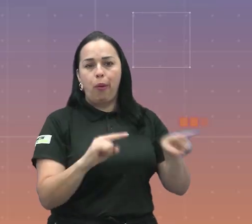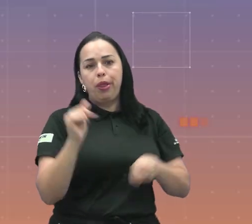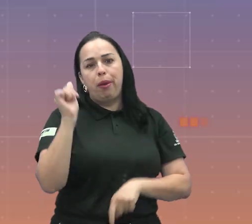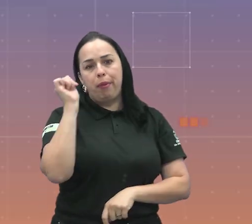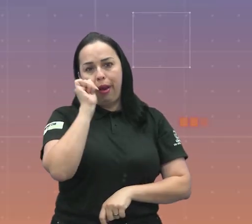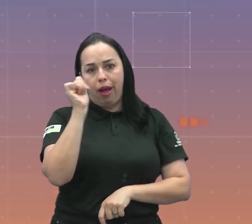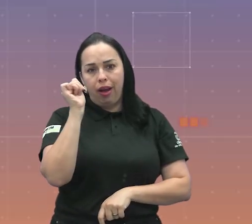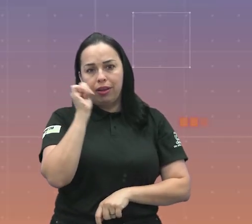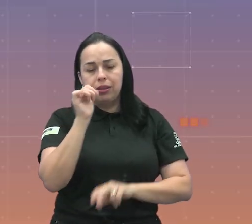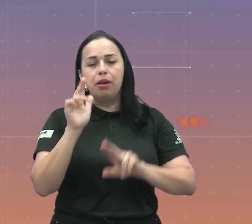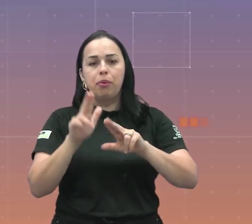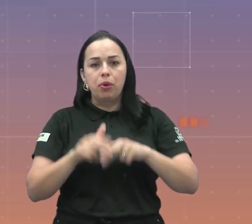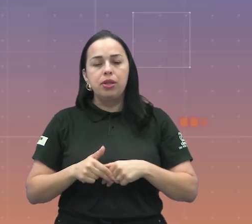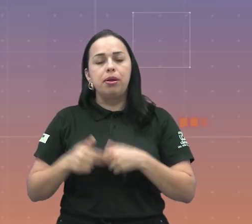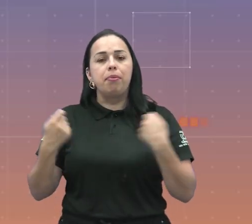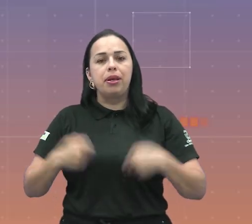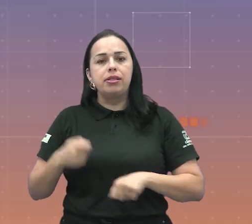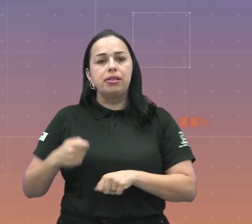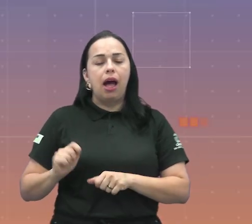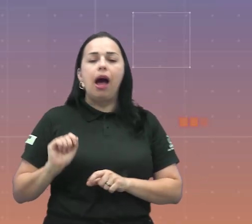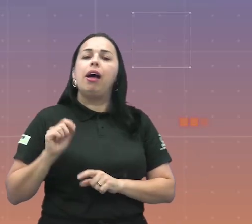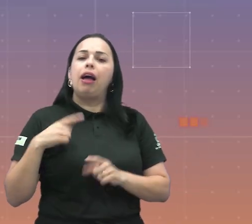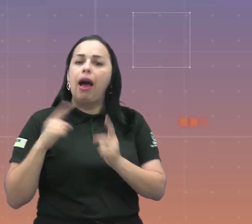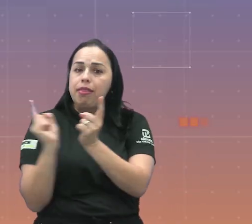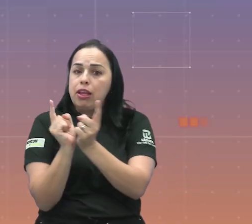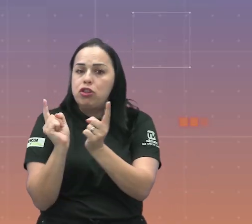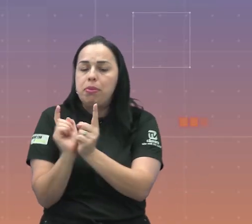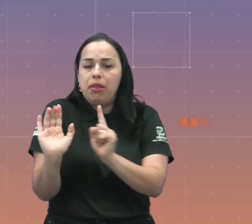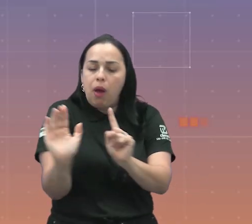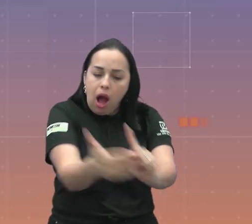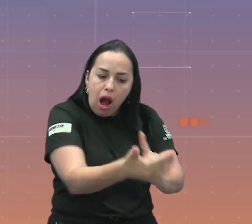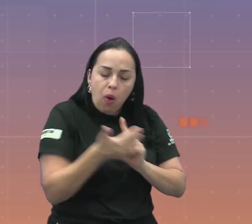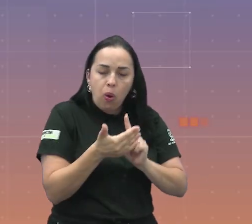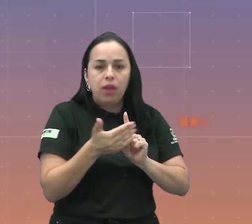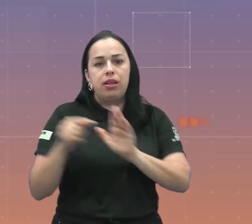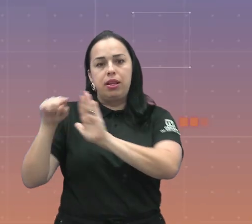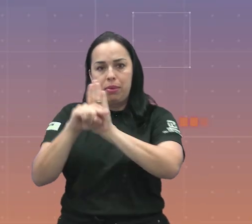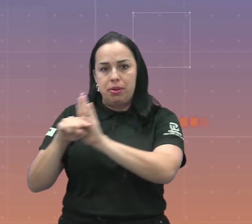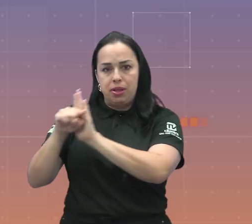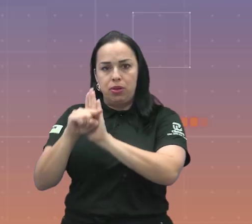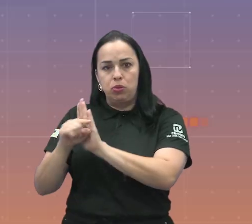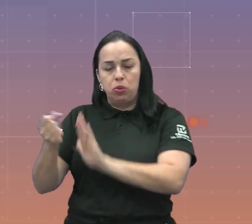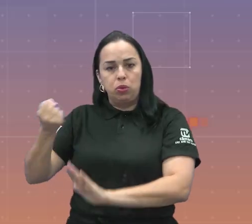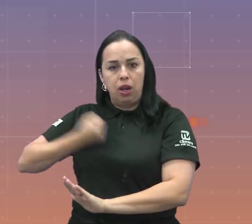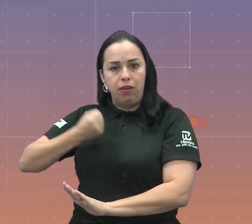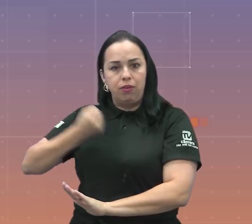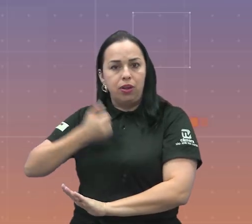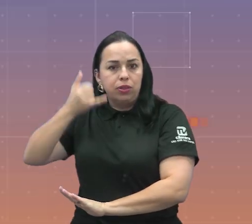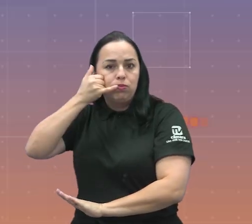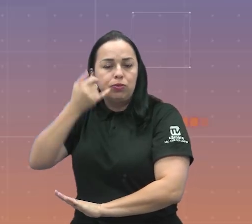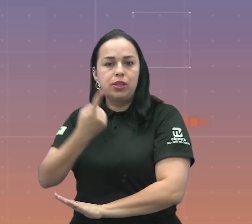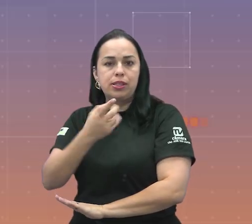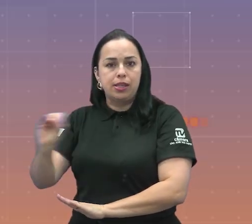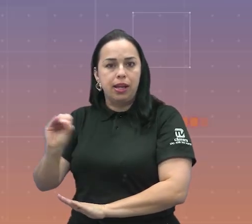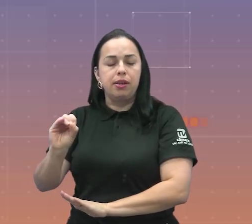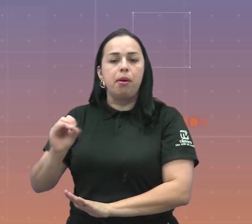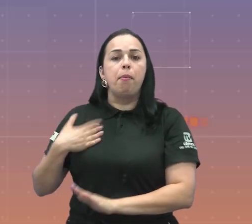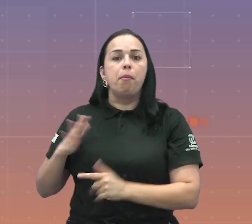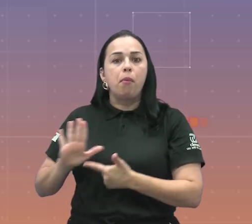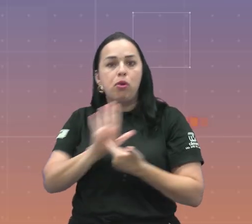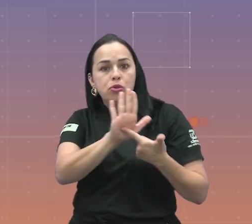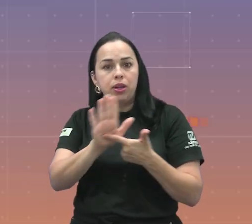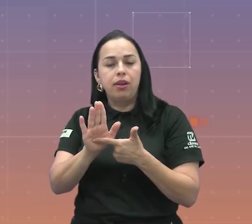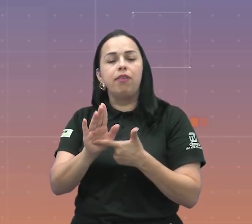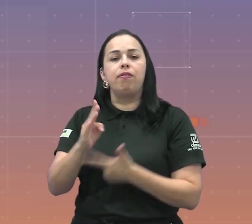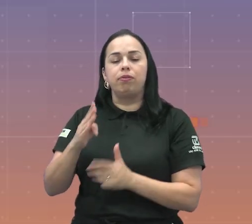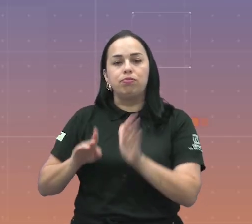números reforça a necessidade de uma rede de atendimento para apoiar as vítimas. Dados do Disque 100 de 2025 mostram um